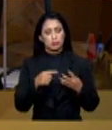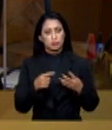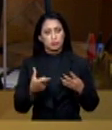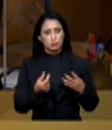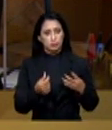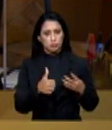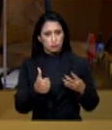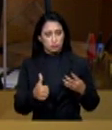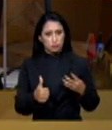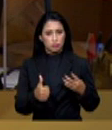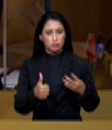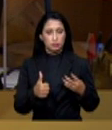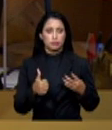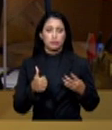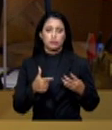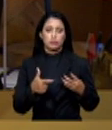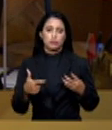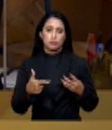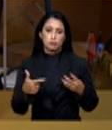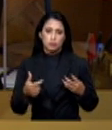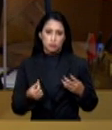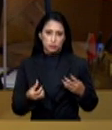11445/2007 e